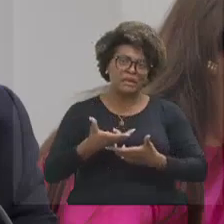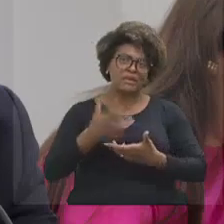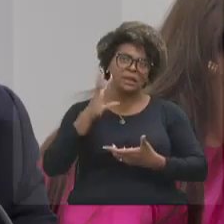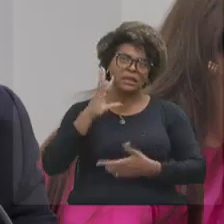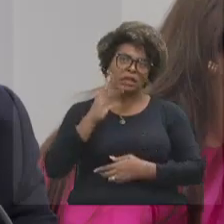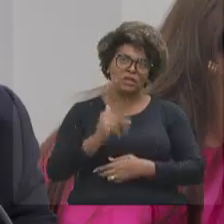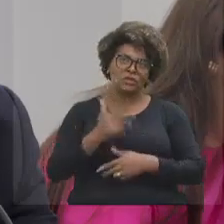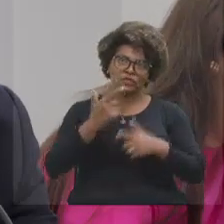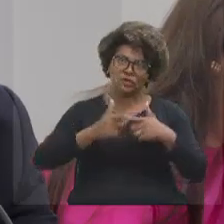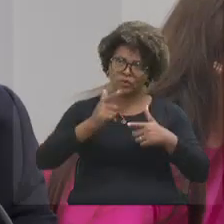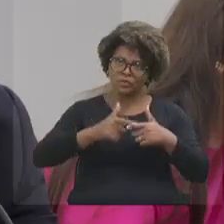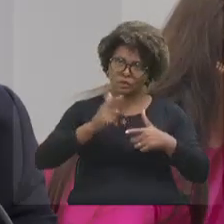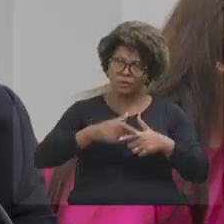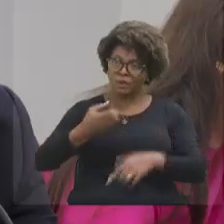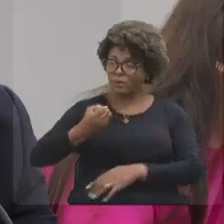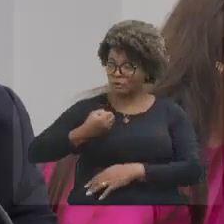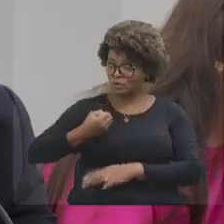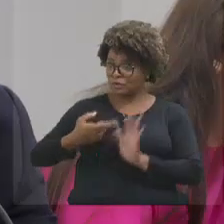solução